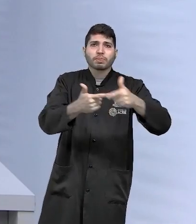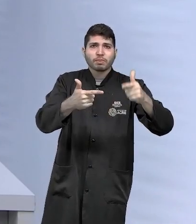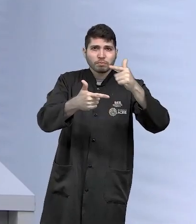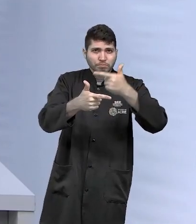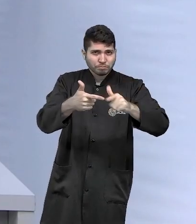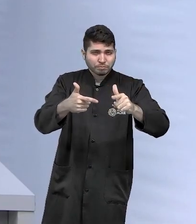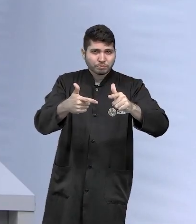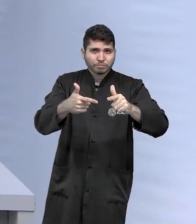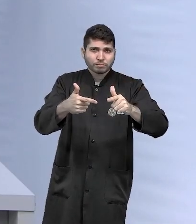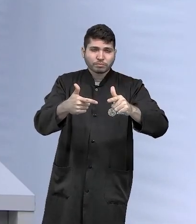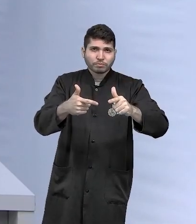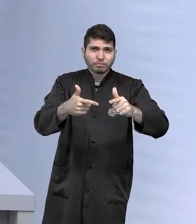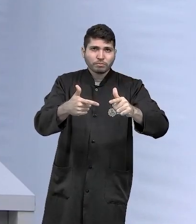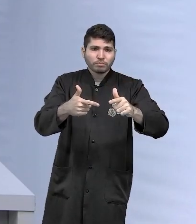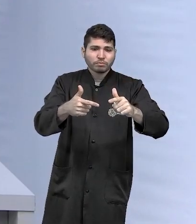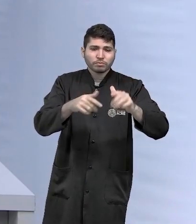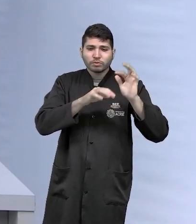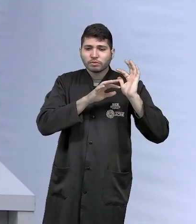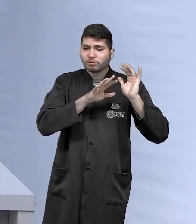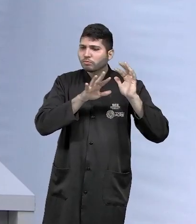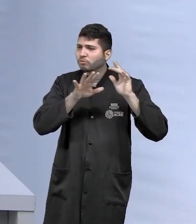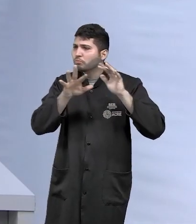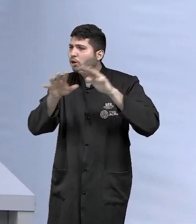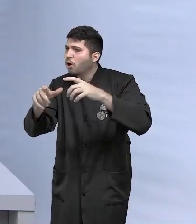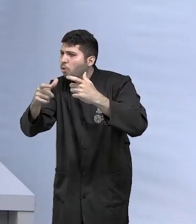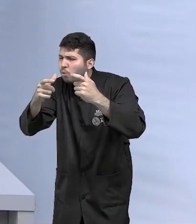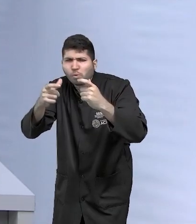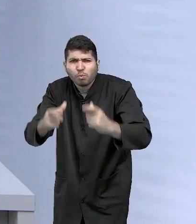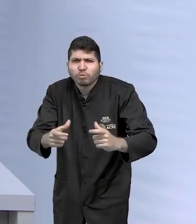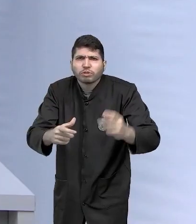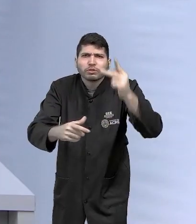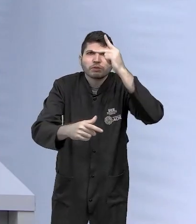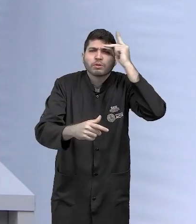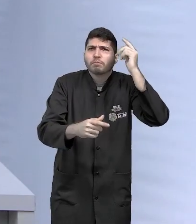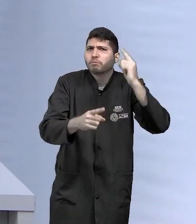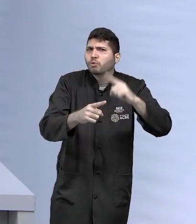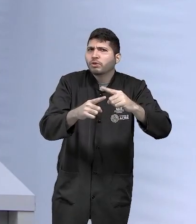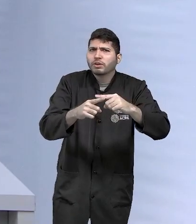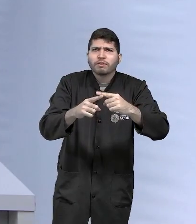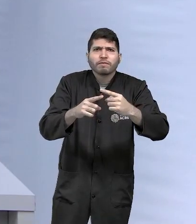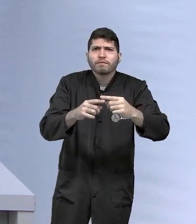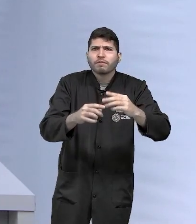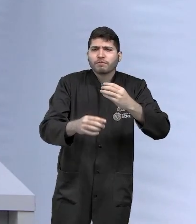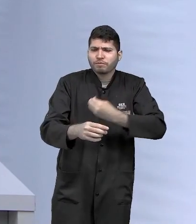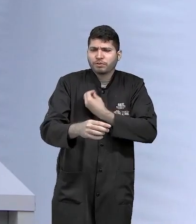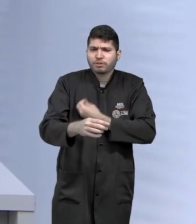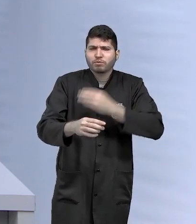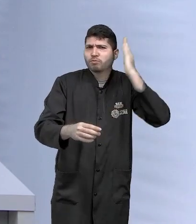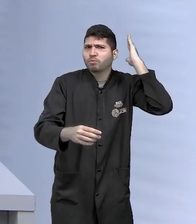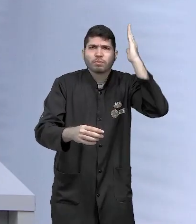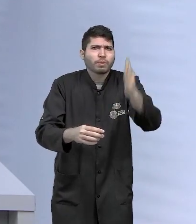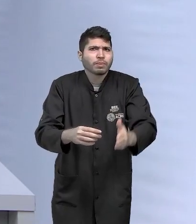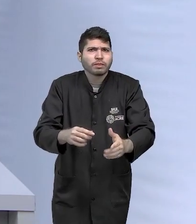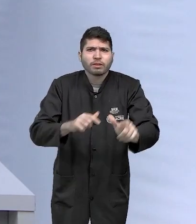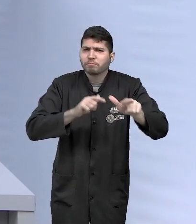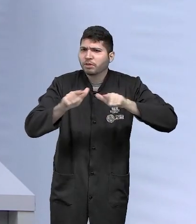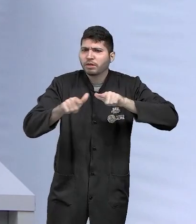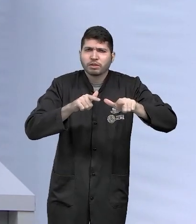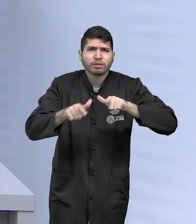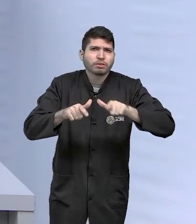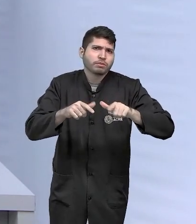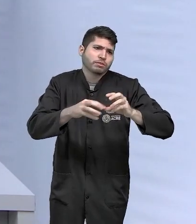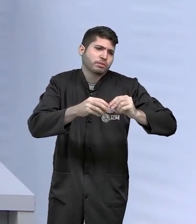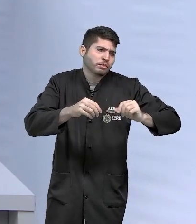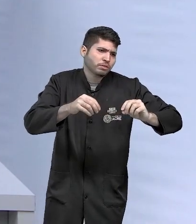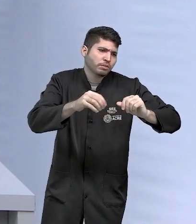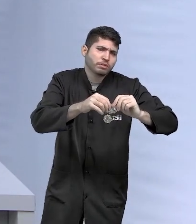que essa gente toda vai? Vão fazer o quê se a vida toda eles trabalharam na terra de alguém? Né? Então a desigualdade nasce